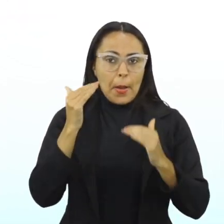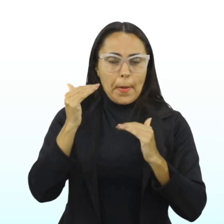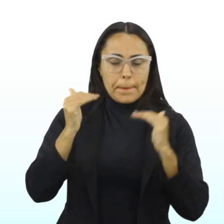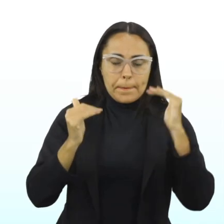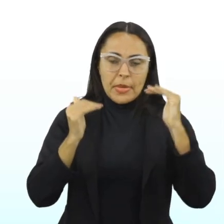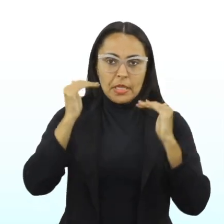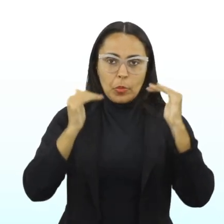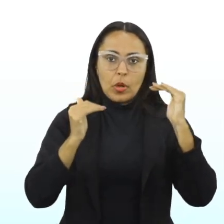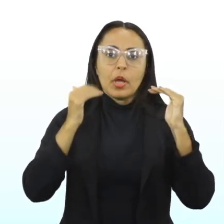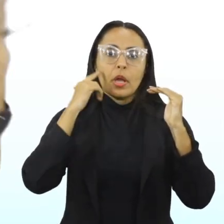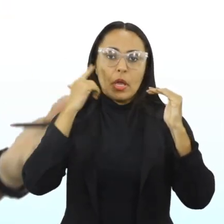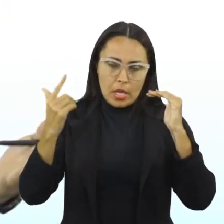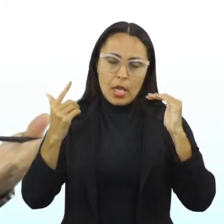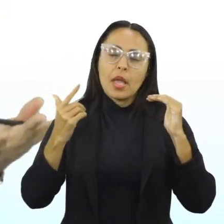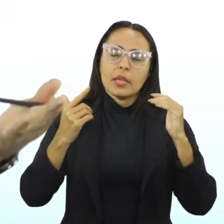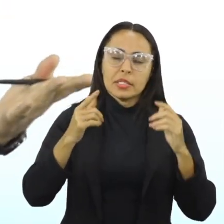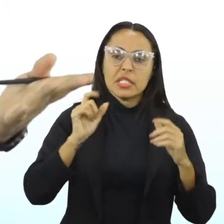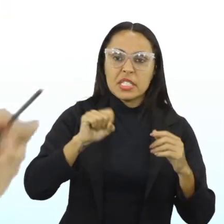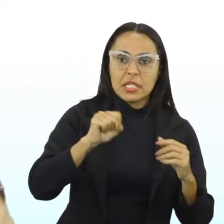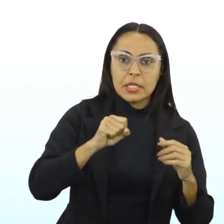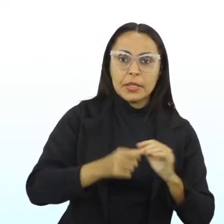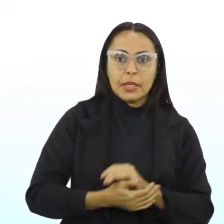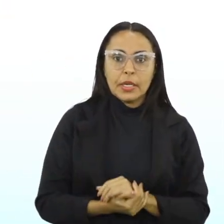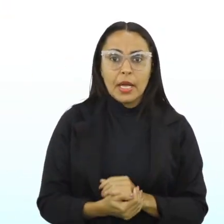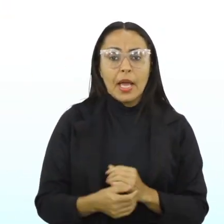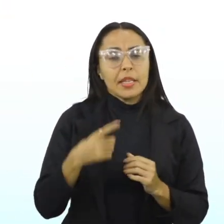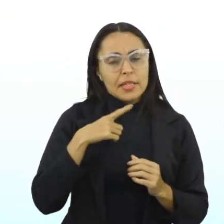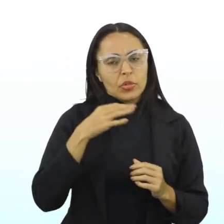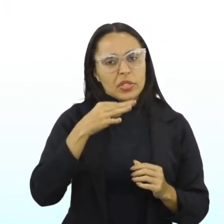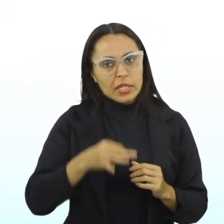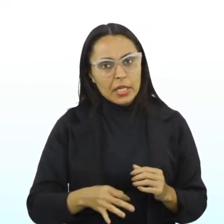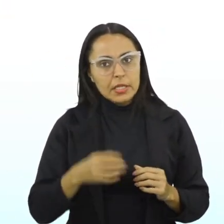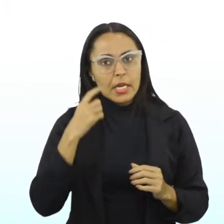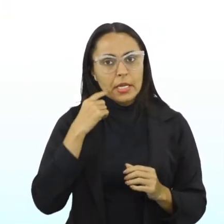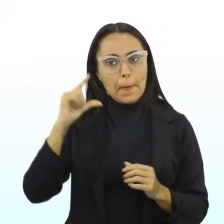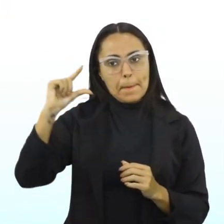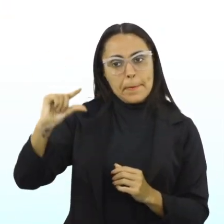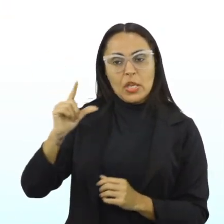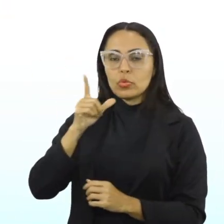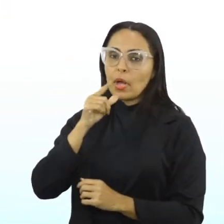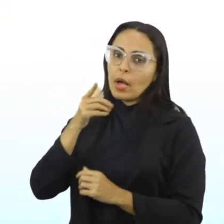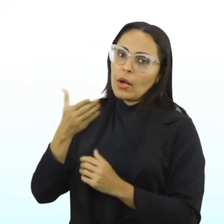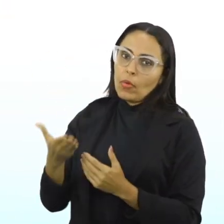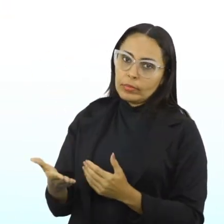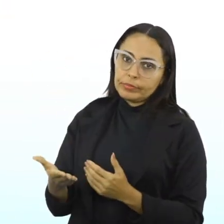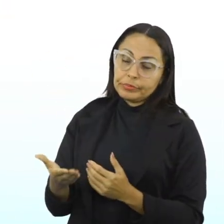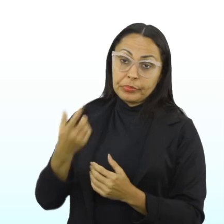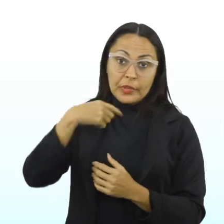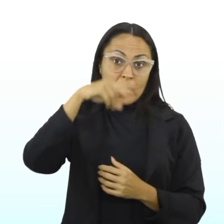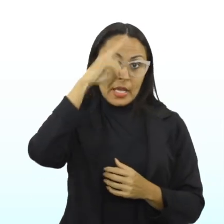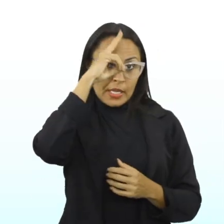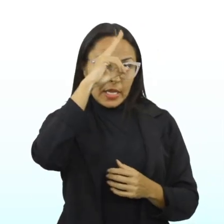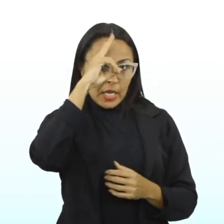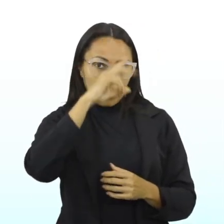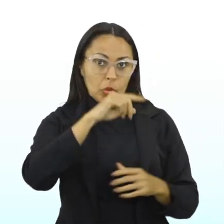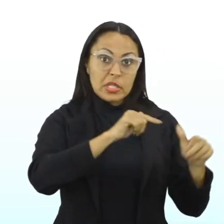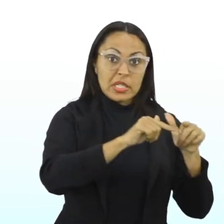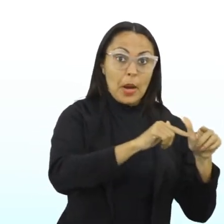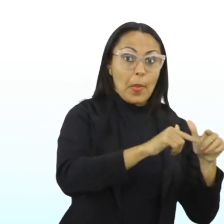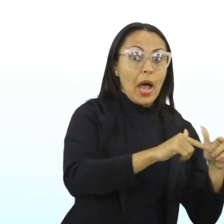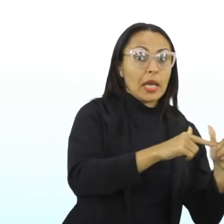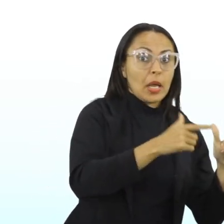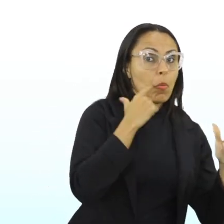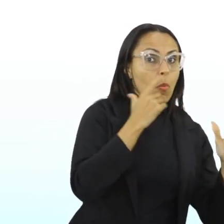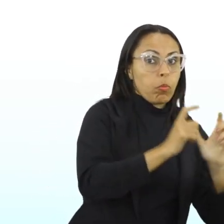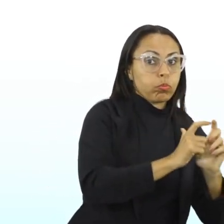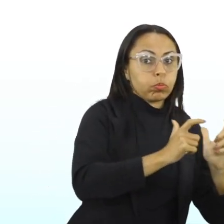o metabolismo dela é muito menor do que o do neurônio, tenho certeza que ela vai ter menos água, tá? Lembrem, se trabalha